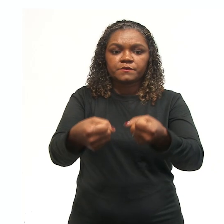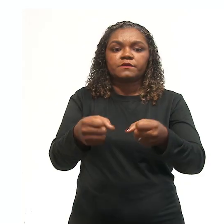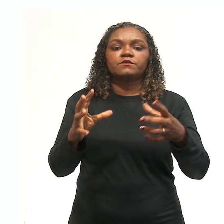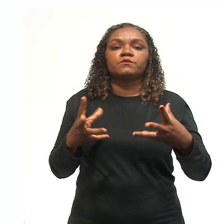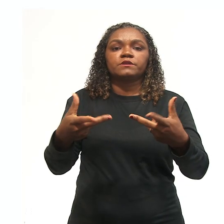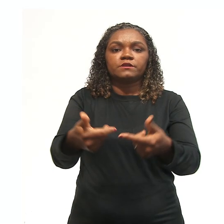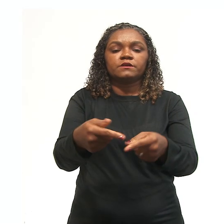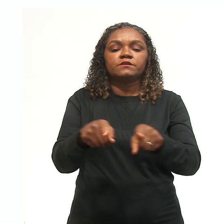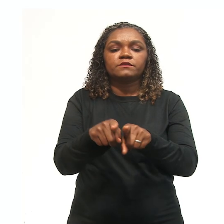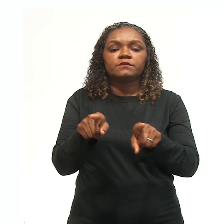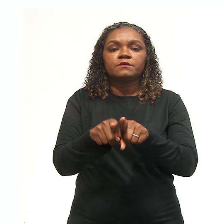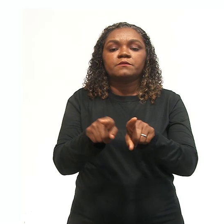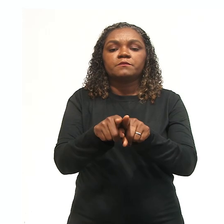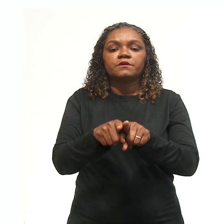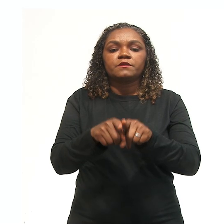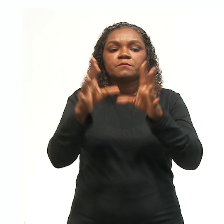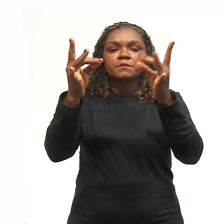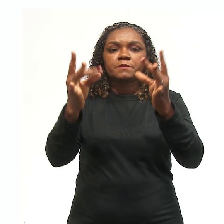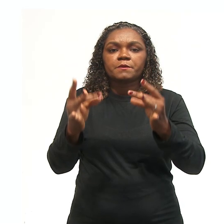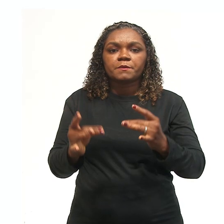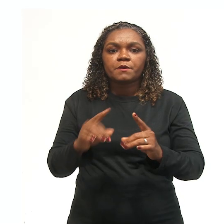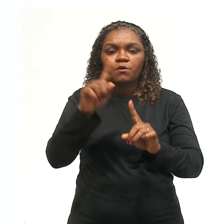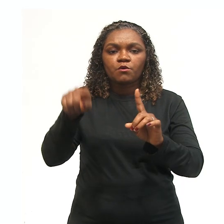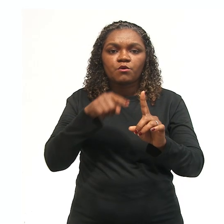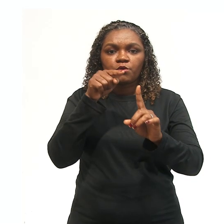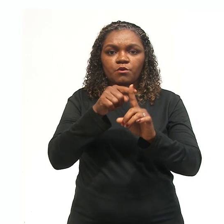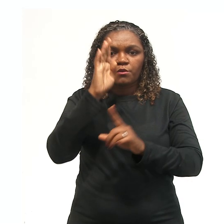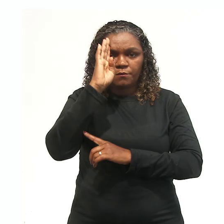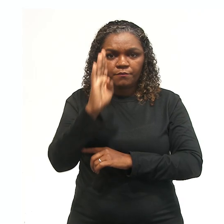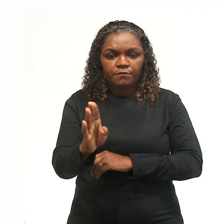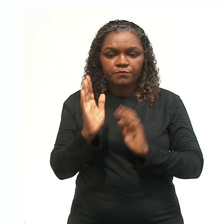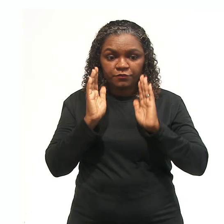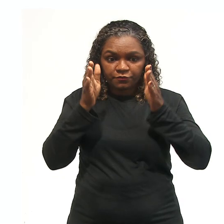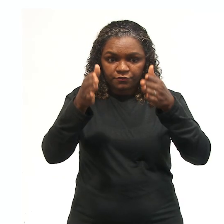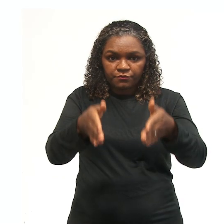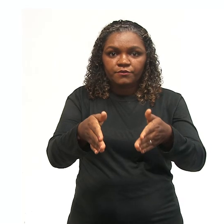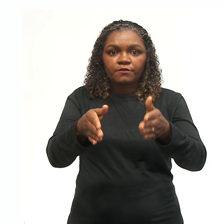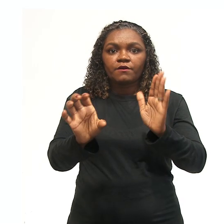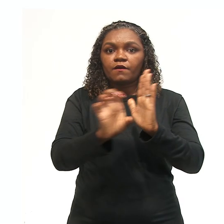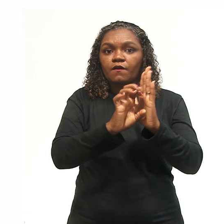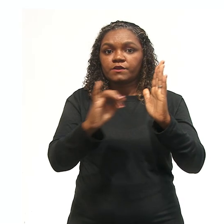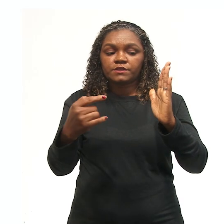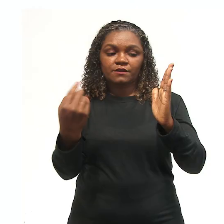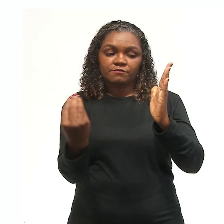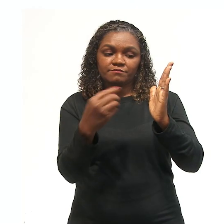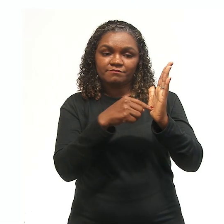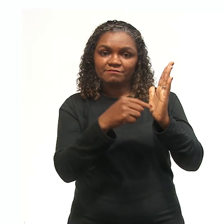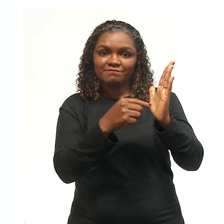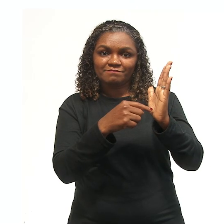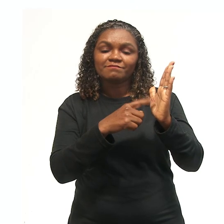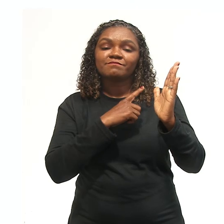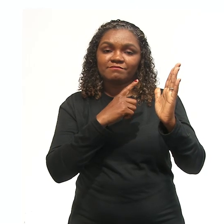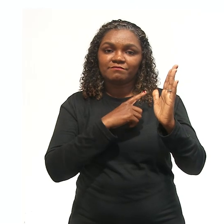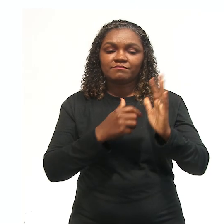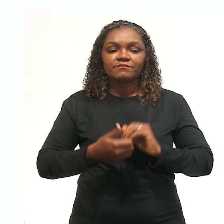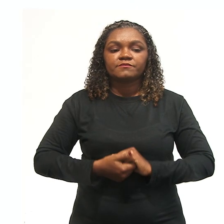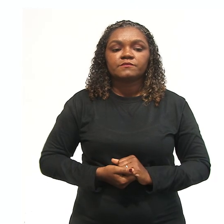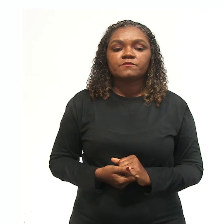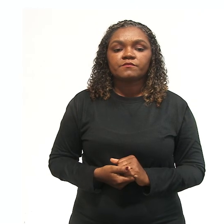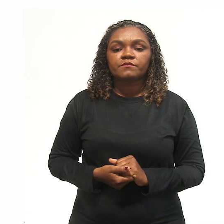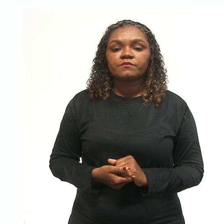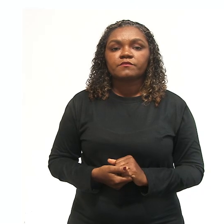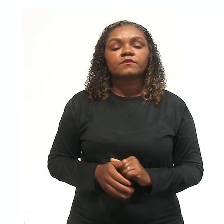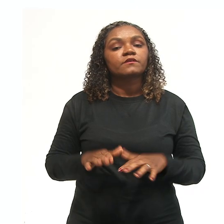qualidade definíveis de forma objetiva lá no edital de licitação, tudo bem?